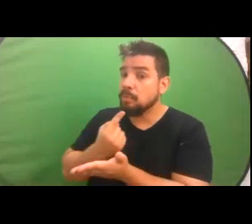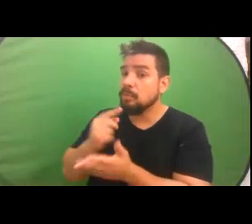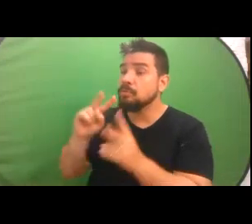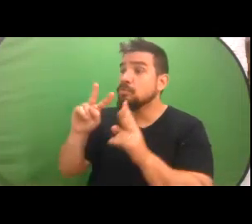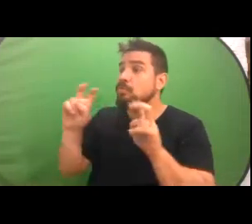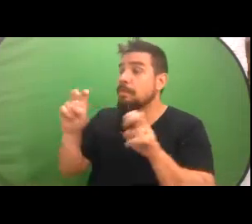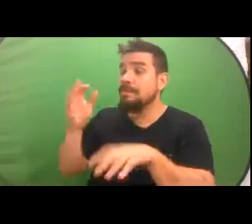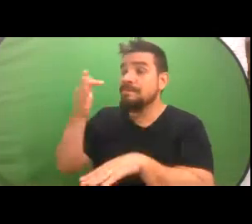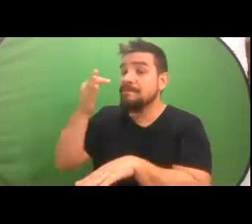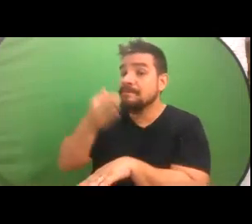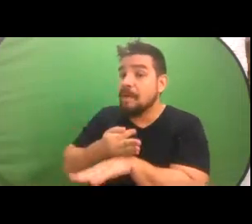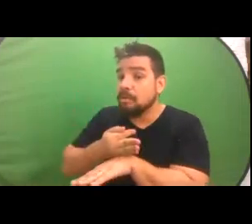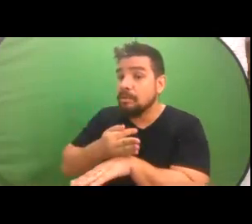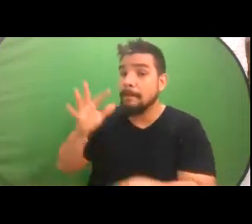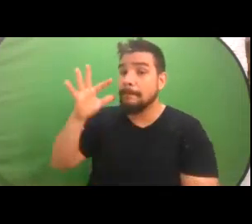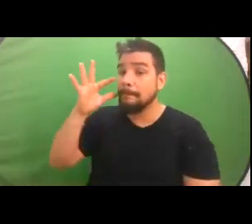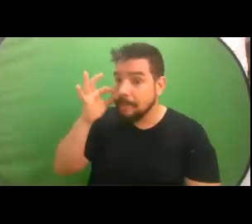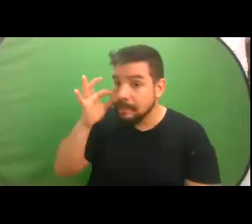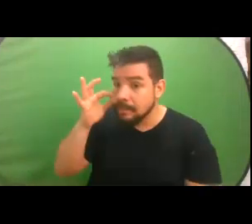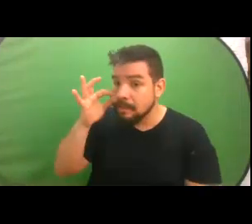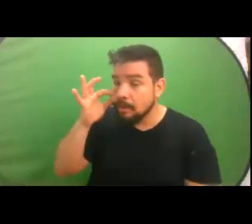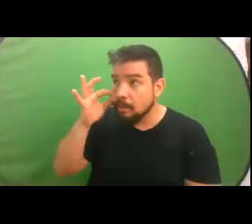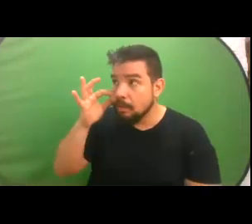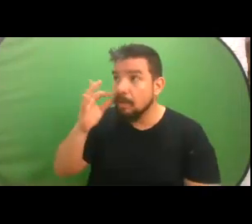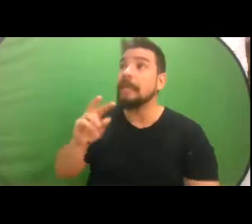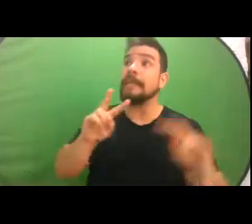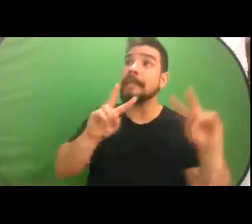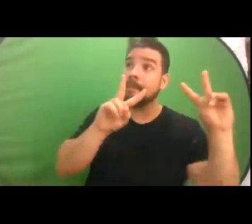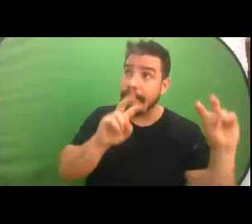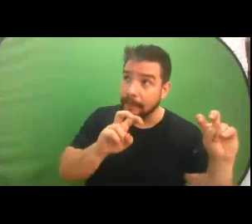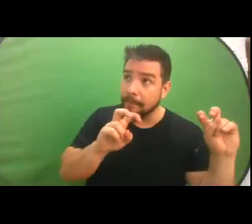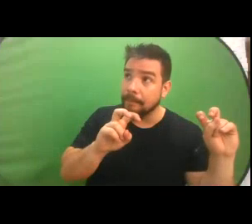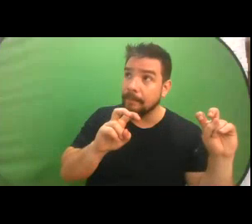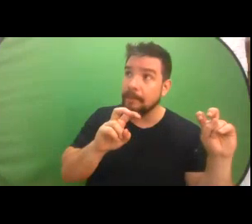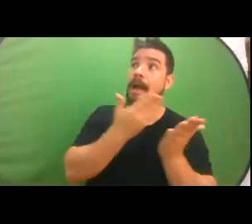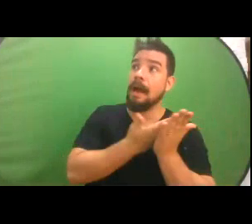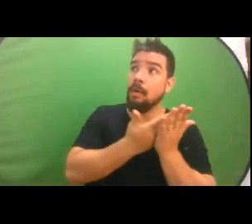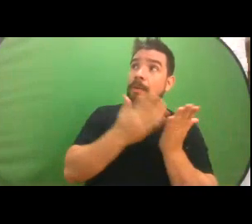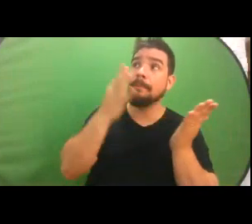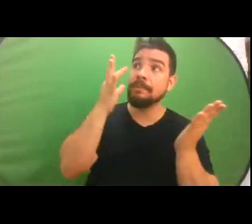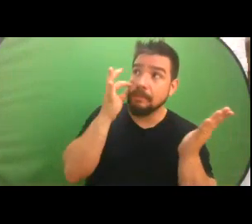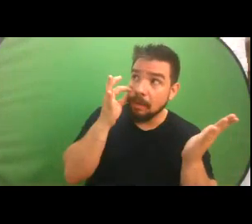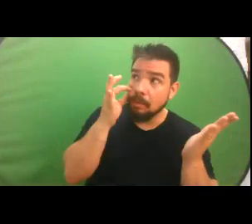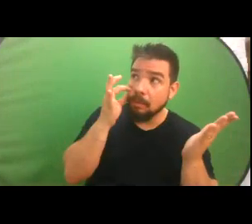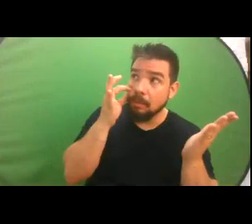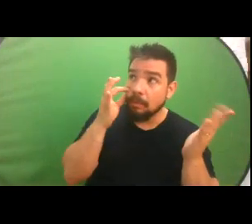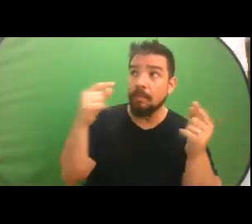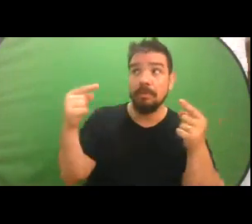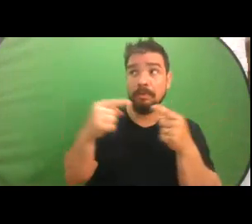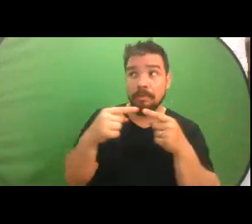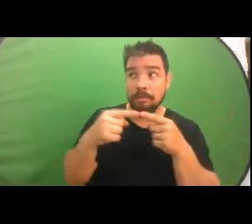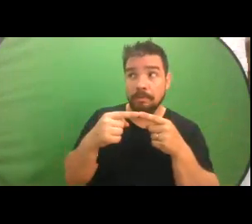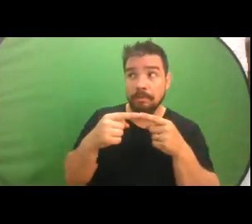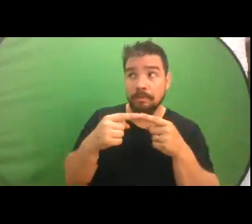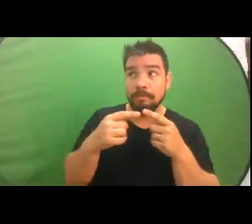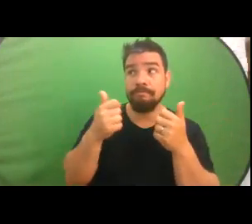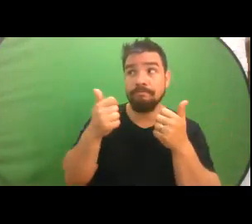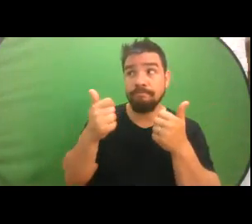encontro presencial, que é o assunto. Como é que ela faria? Aí eu expliquei aquilo tudo, entendeu? Então,